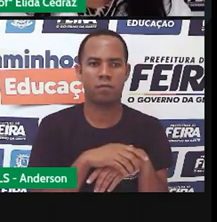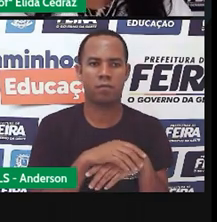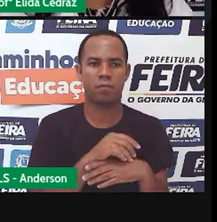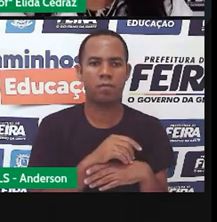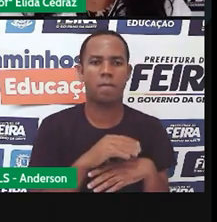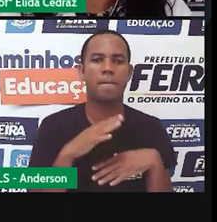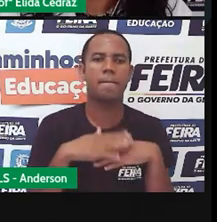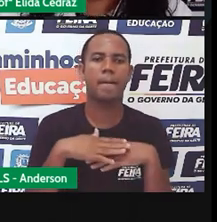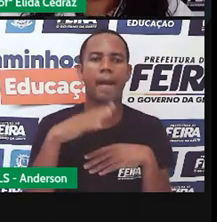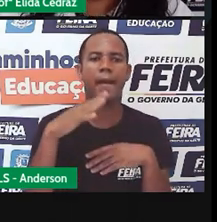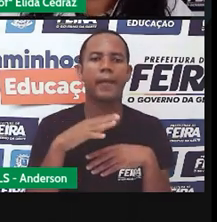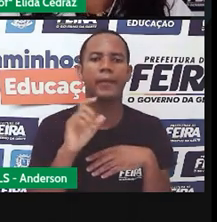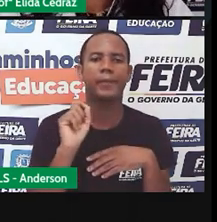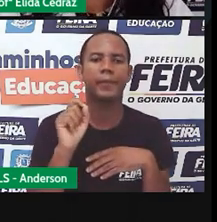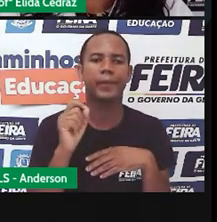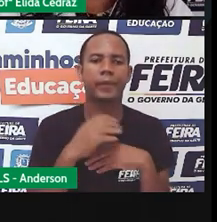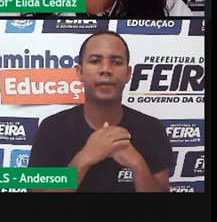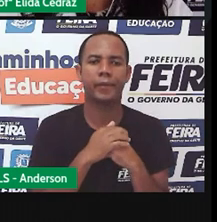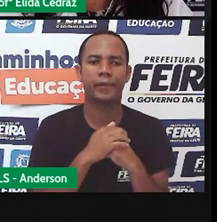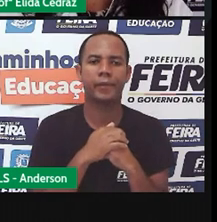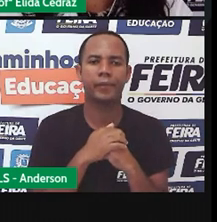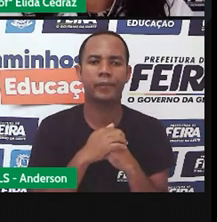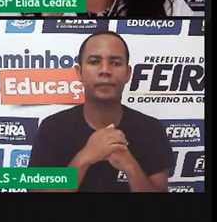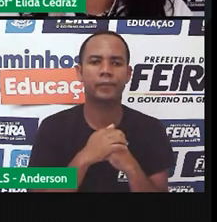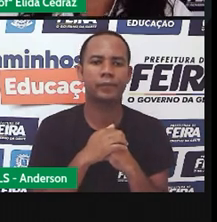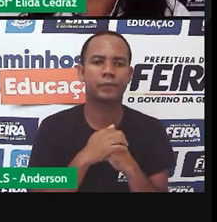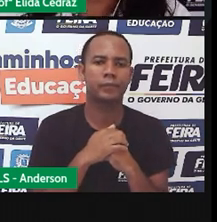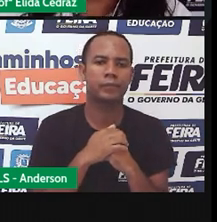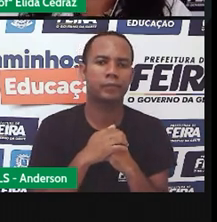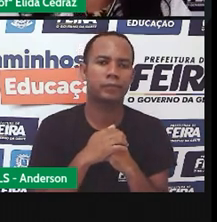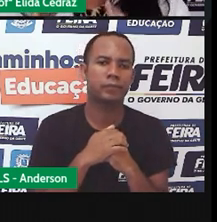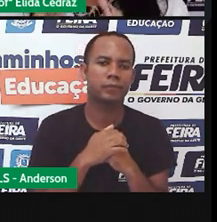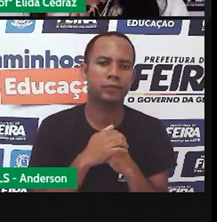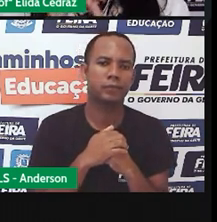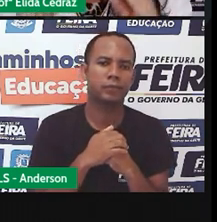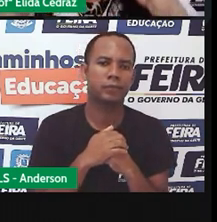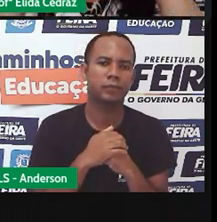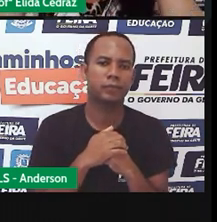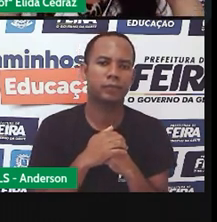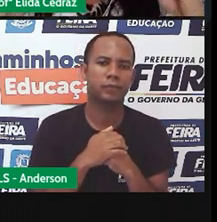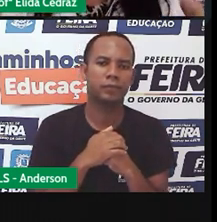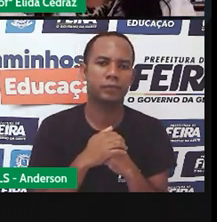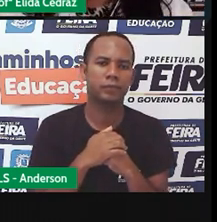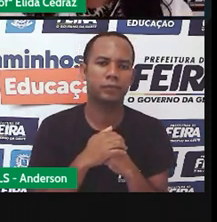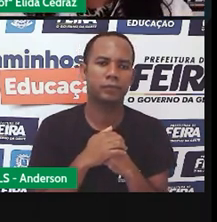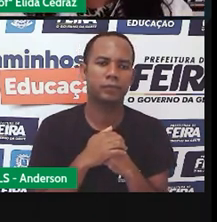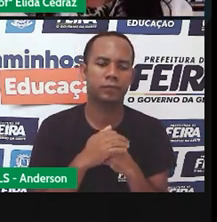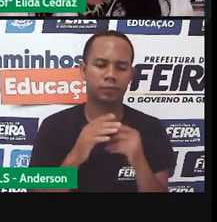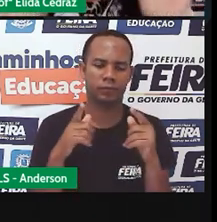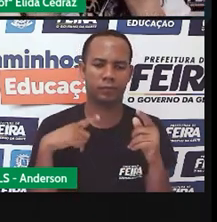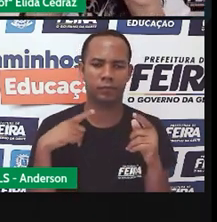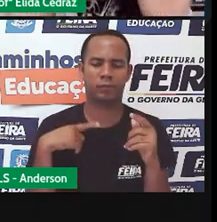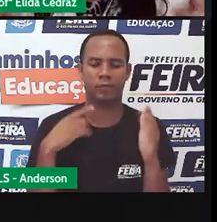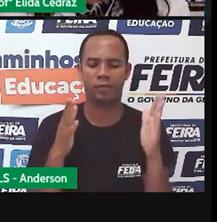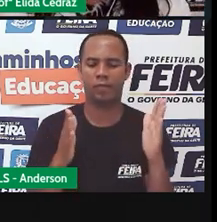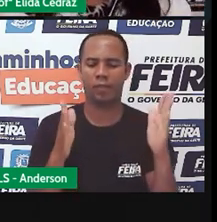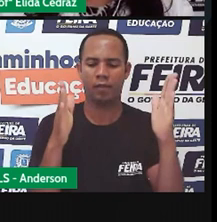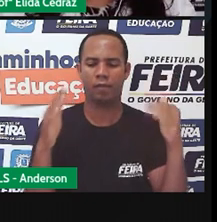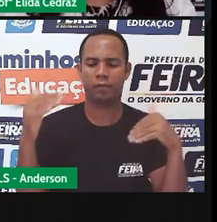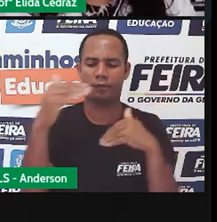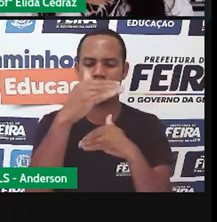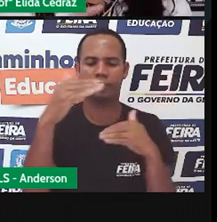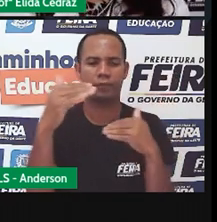Quem mais? Quadrado, retângulo e triângulo. Eles possuem lados. As